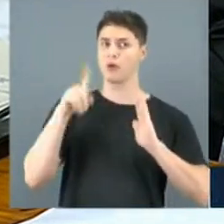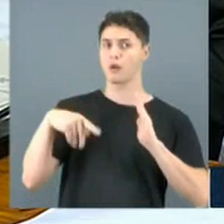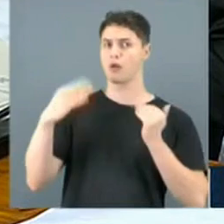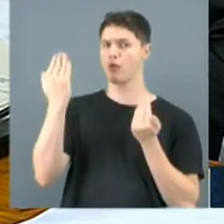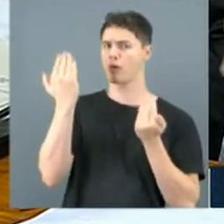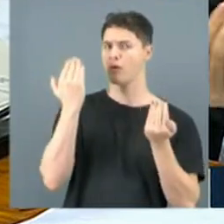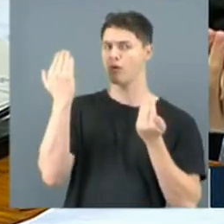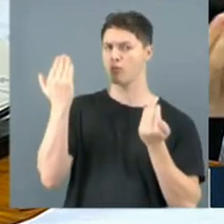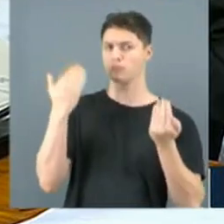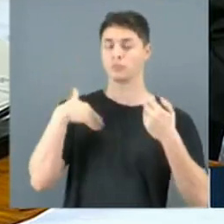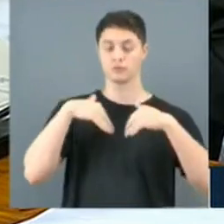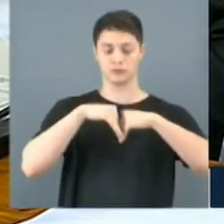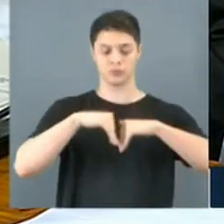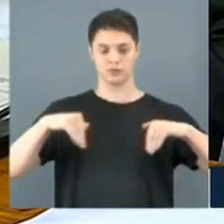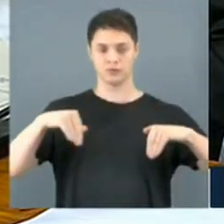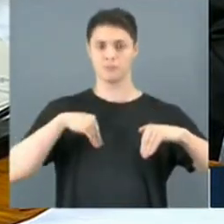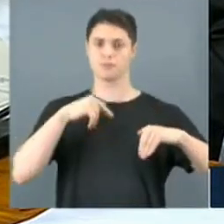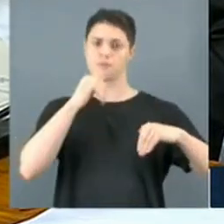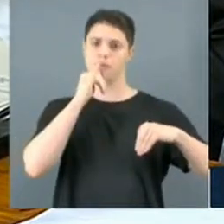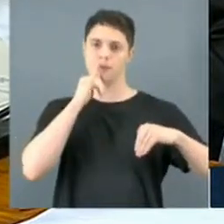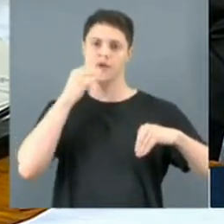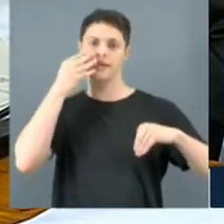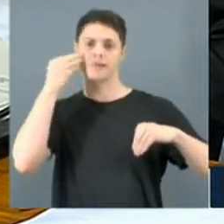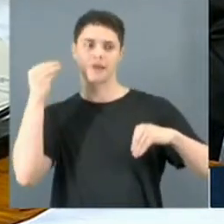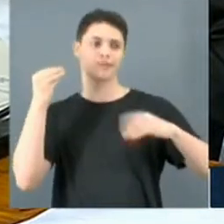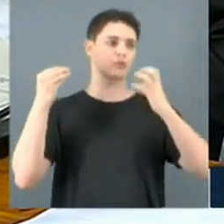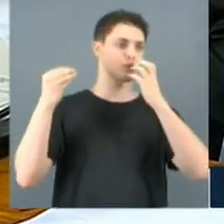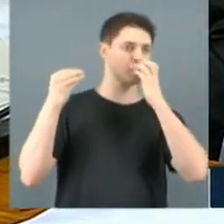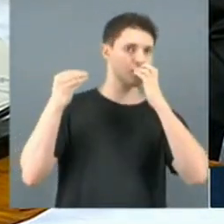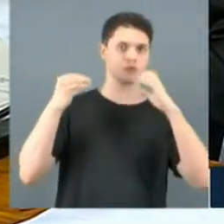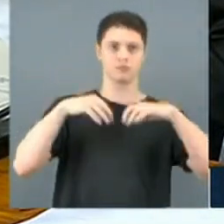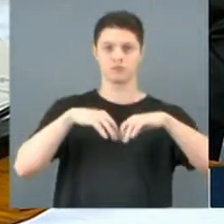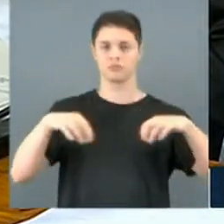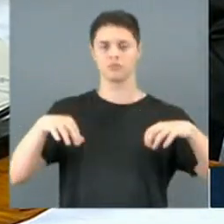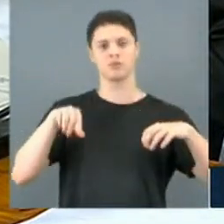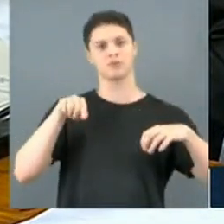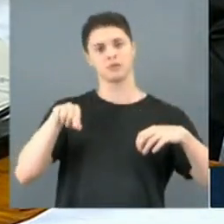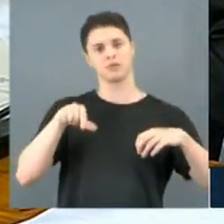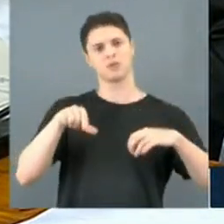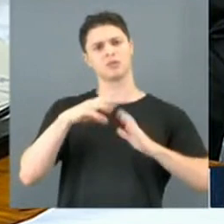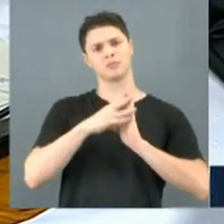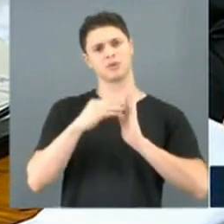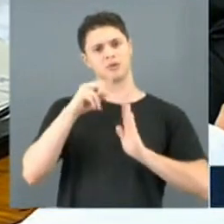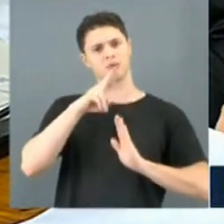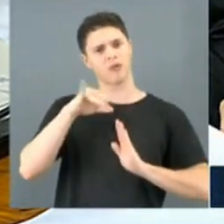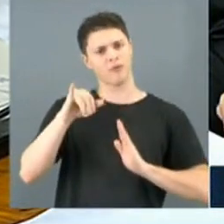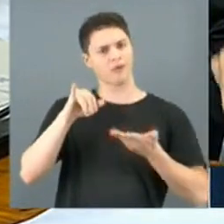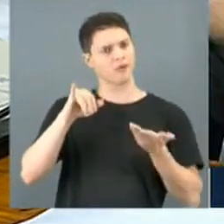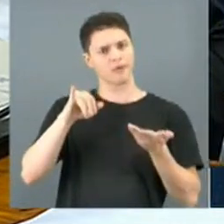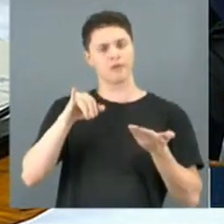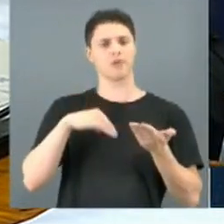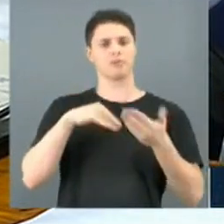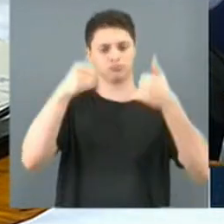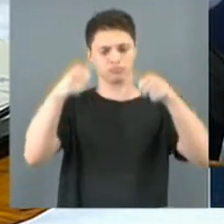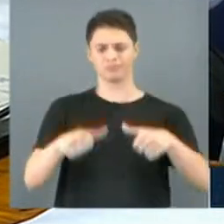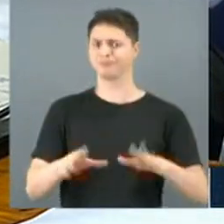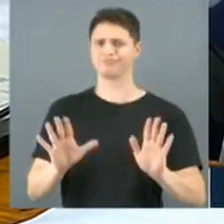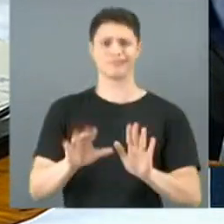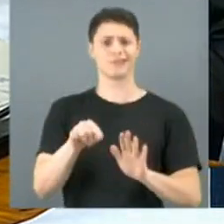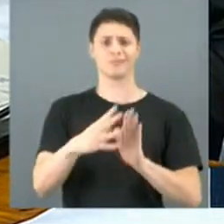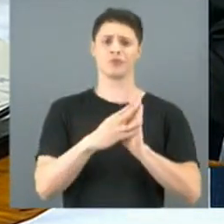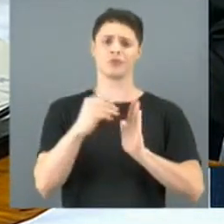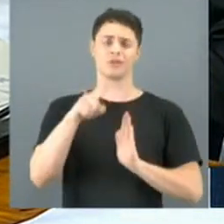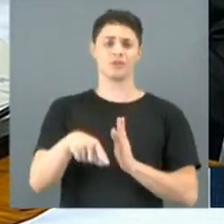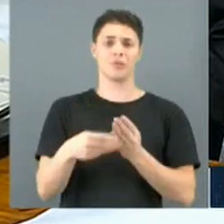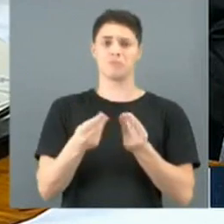e separa gatos e cachorros, esse modelo vai passar por esse tipo de avaliação prévia. Isso não faz sentido, isso é um modelo inofensivo.